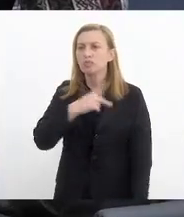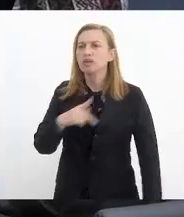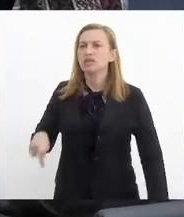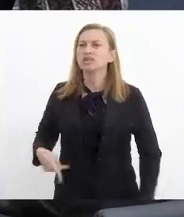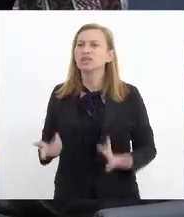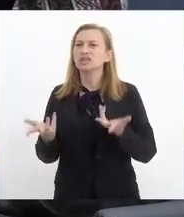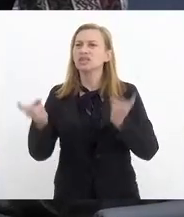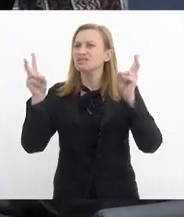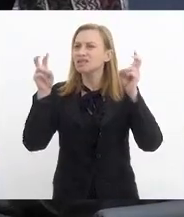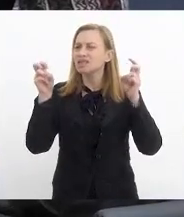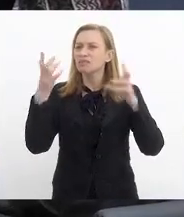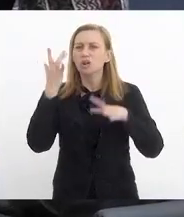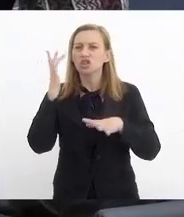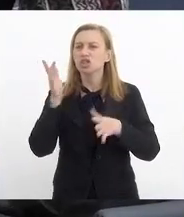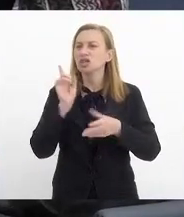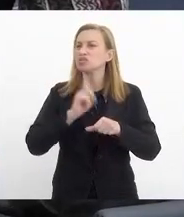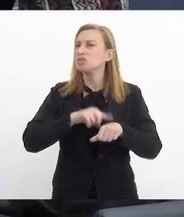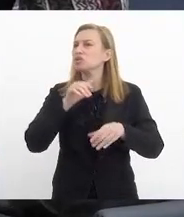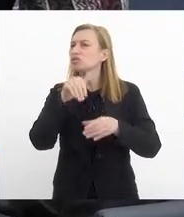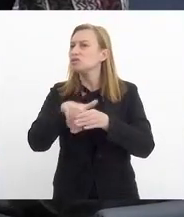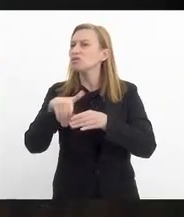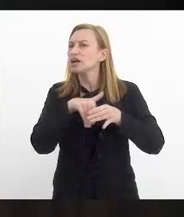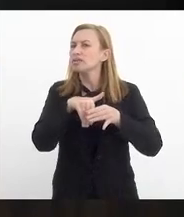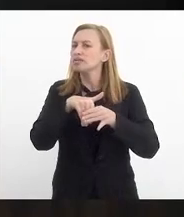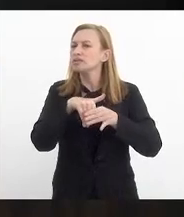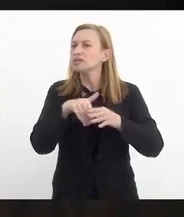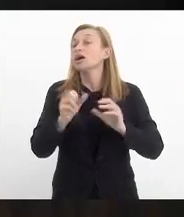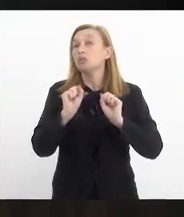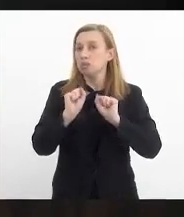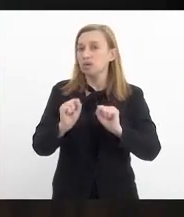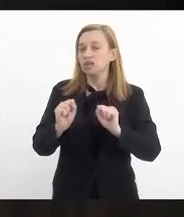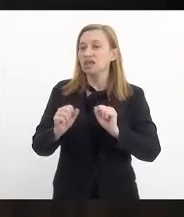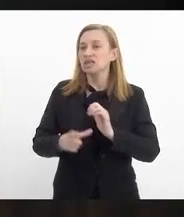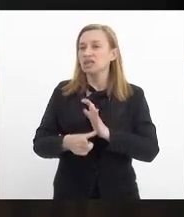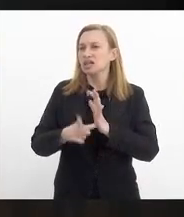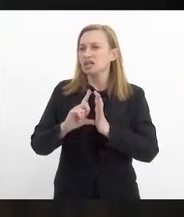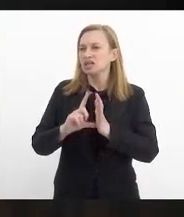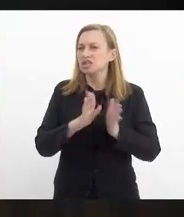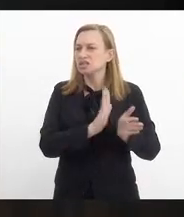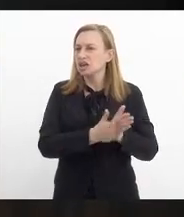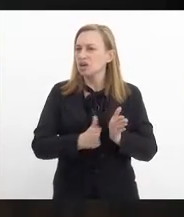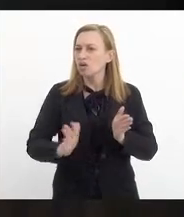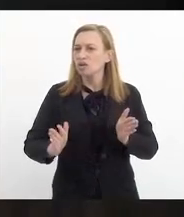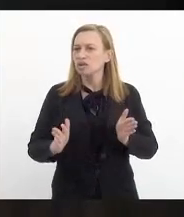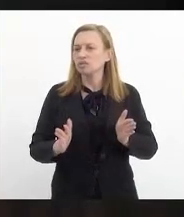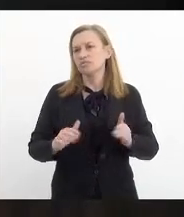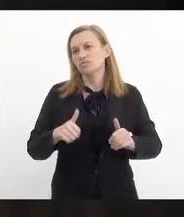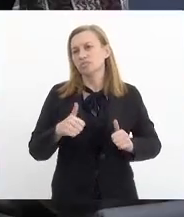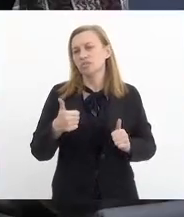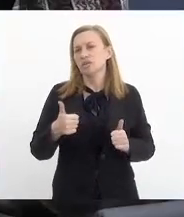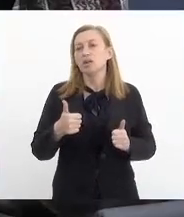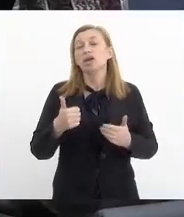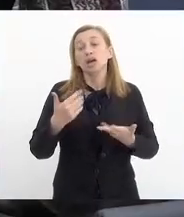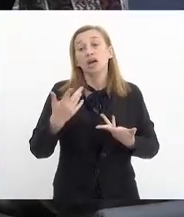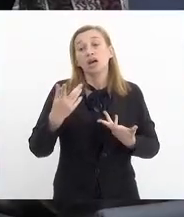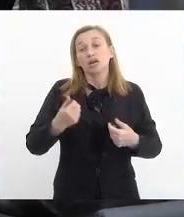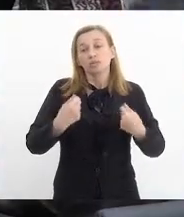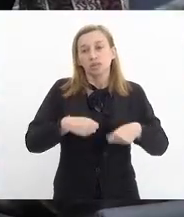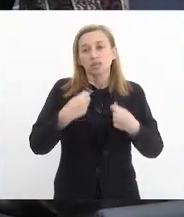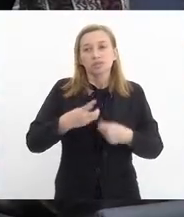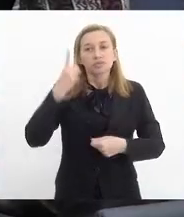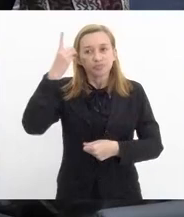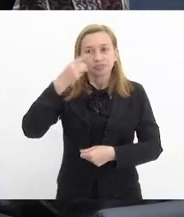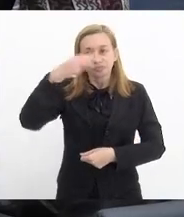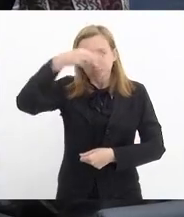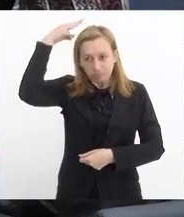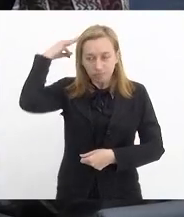achei que era na hora que fosse votar. Tá, mas a gente pudéssemos adiantar a questão de ordem, mas porque aí... É preciso o deputado Márcio Pacheco estar